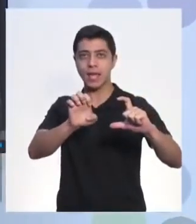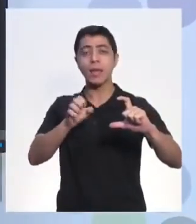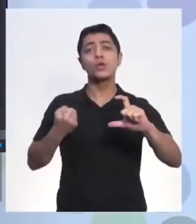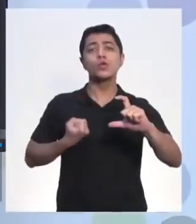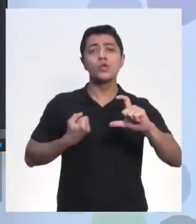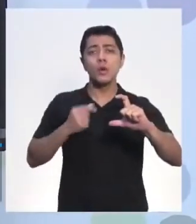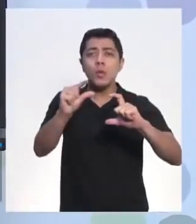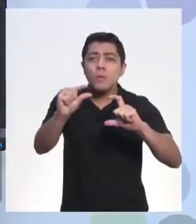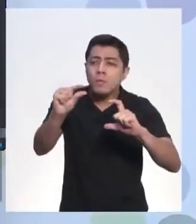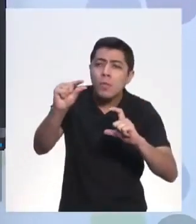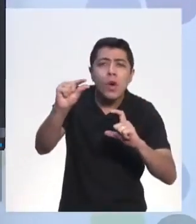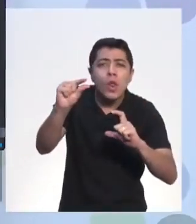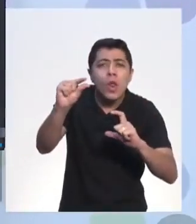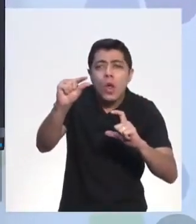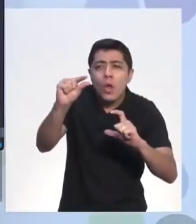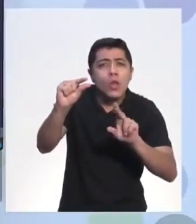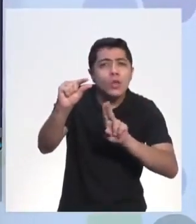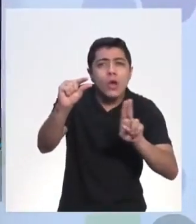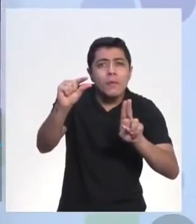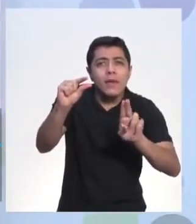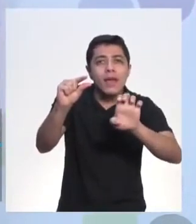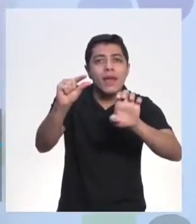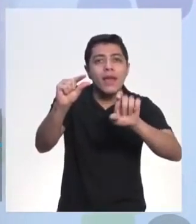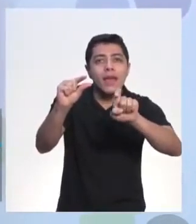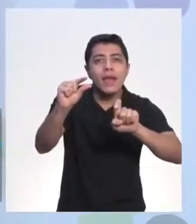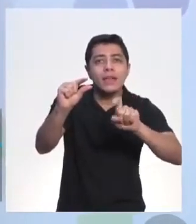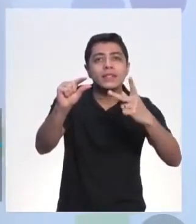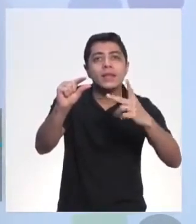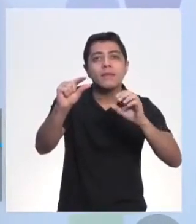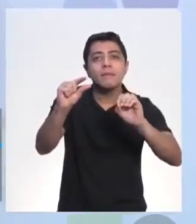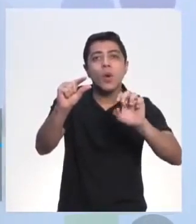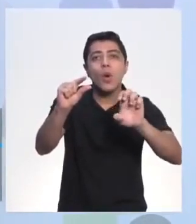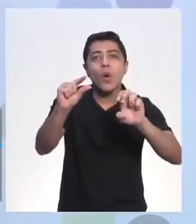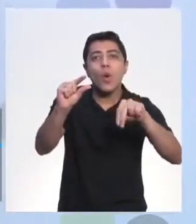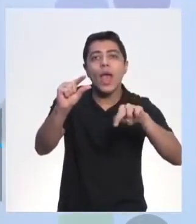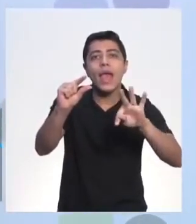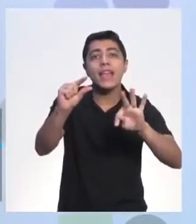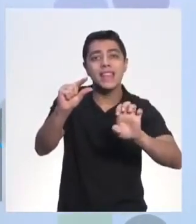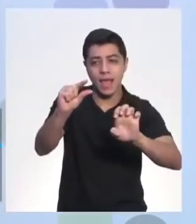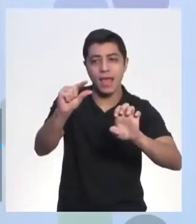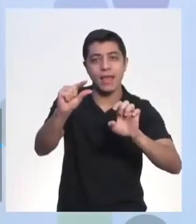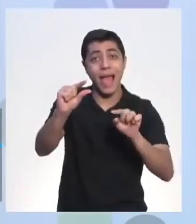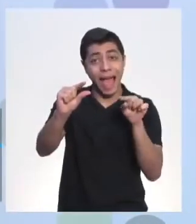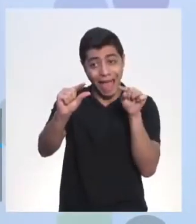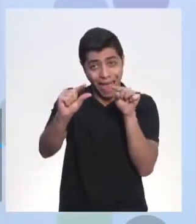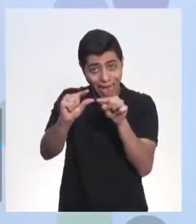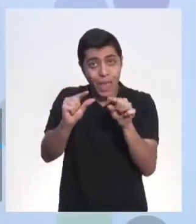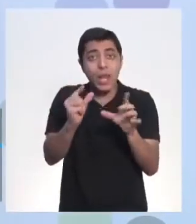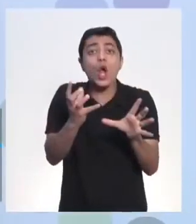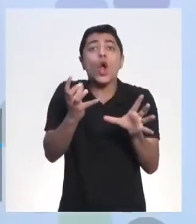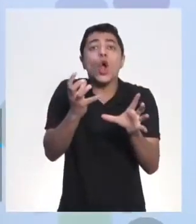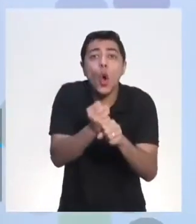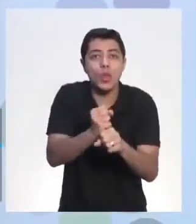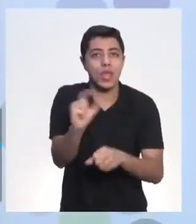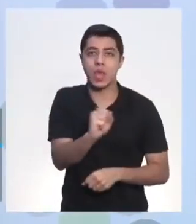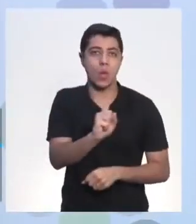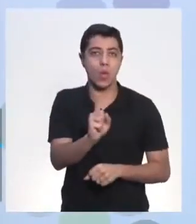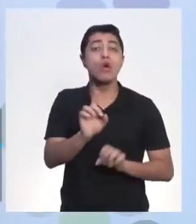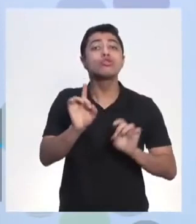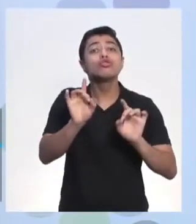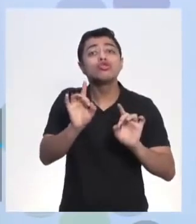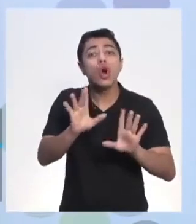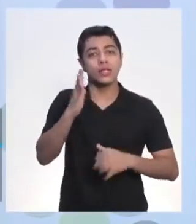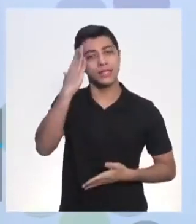expoente. O expoente, ele não aparece na conta, ele só indica quantas vezes eu vou repetir a base para